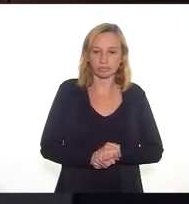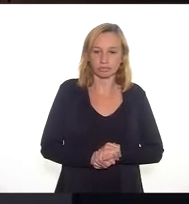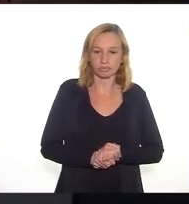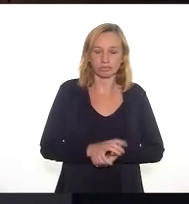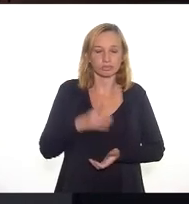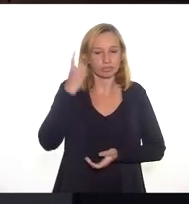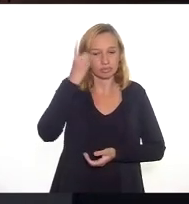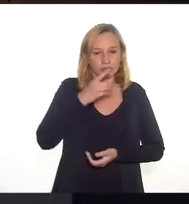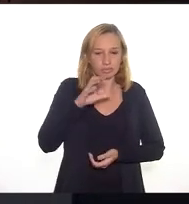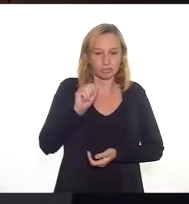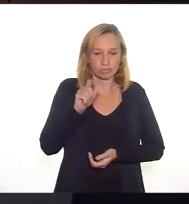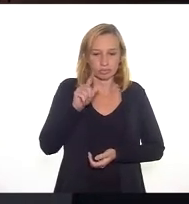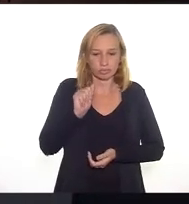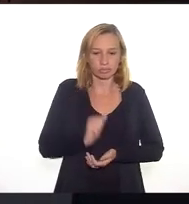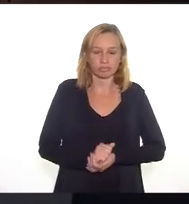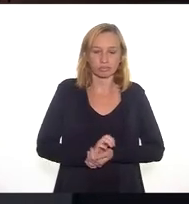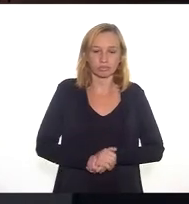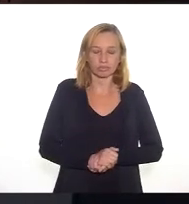Deputado Márcio Canella.